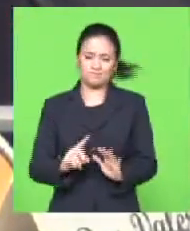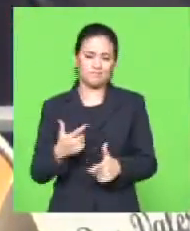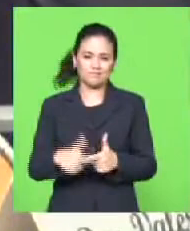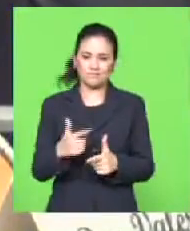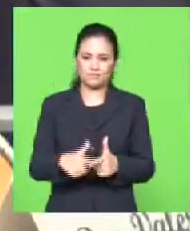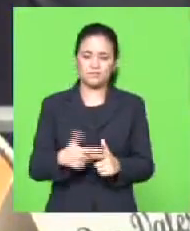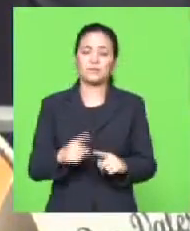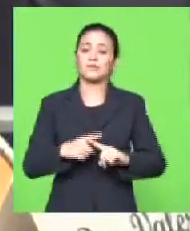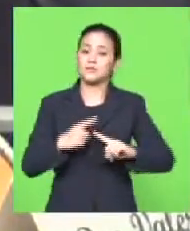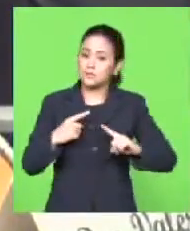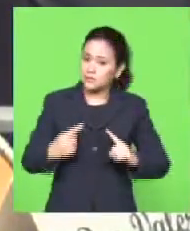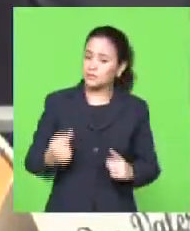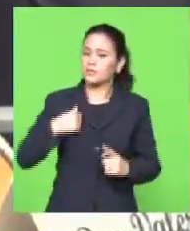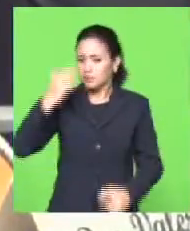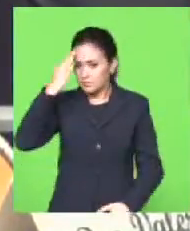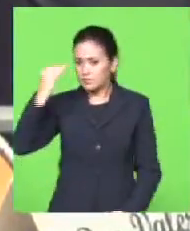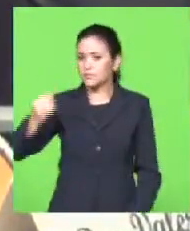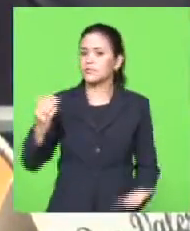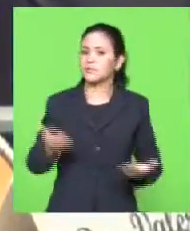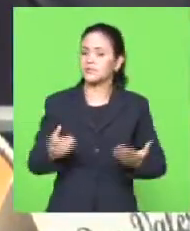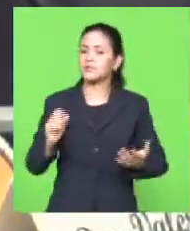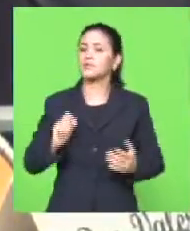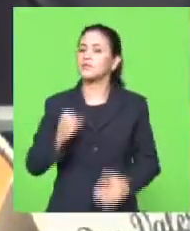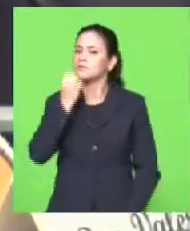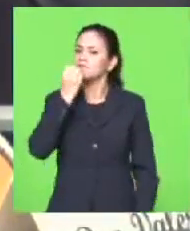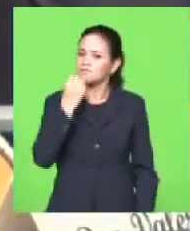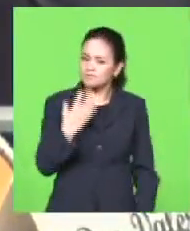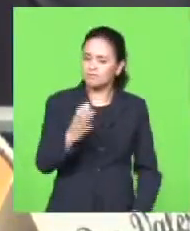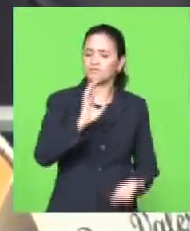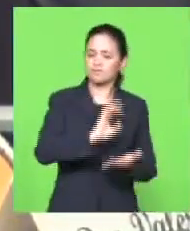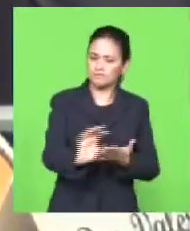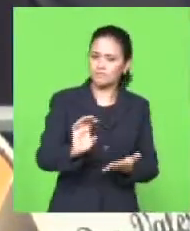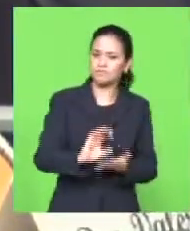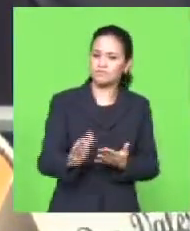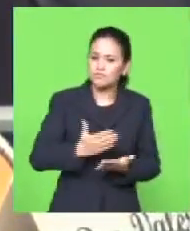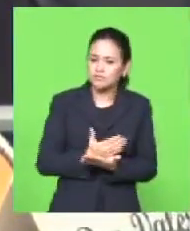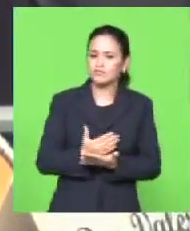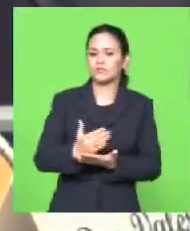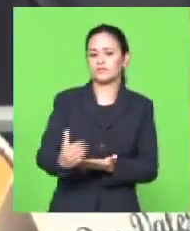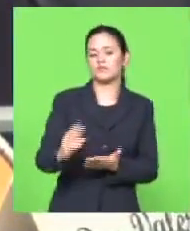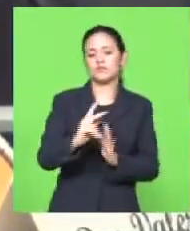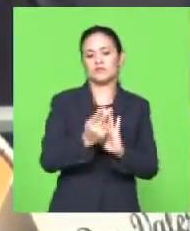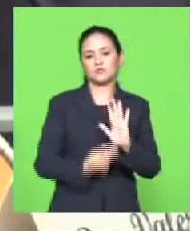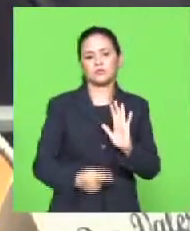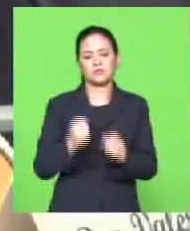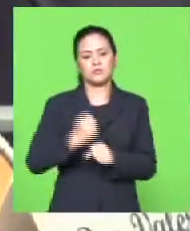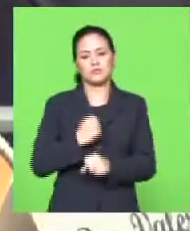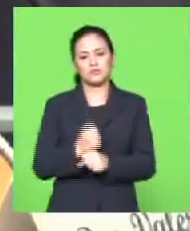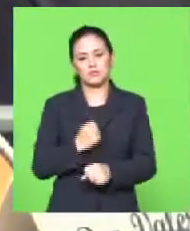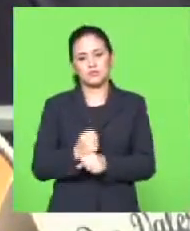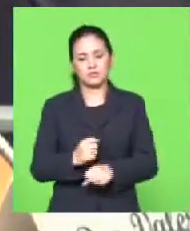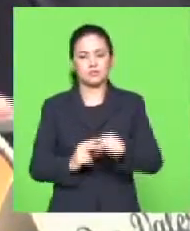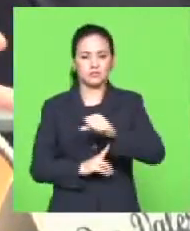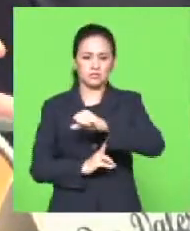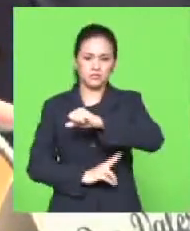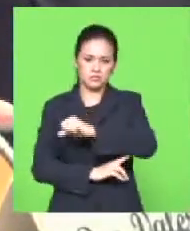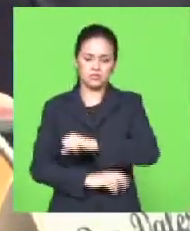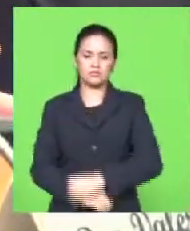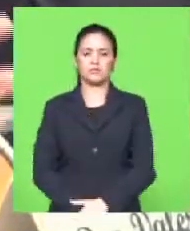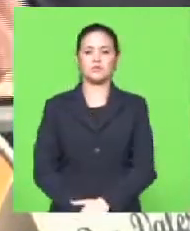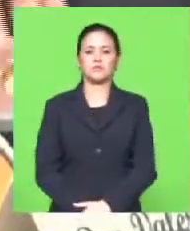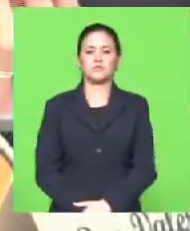com certeza, será bem-vinda, né, para iniciar o projeto da ponte. O secretário Cleito ficou de